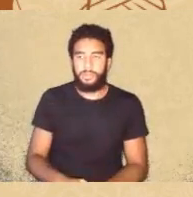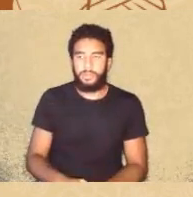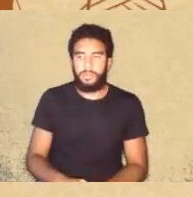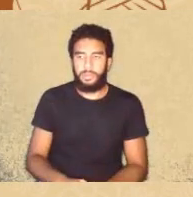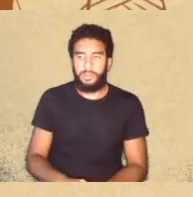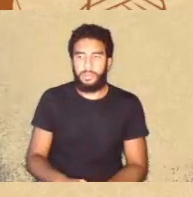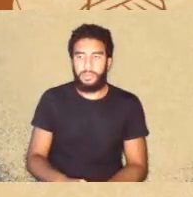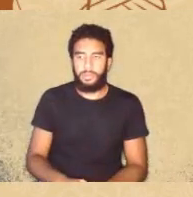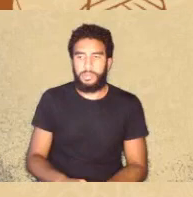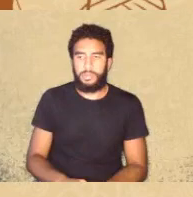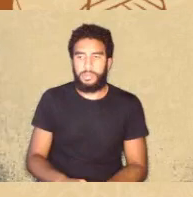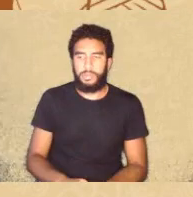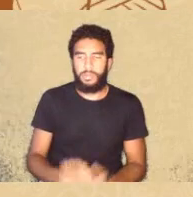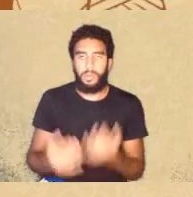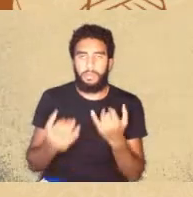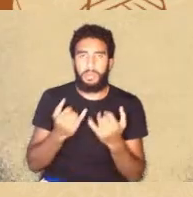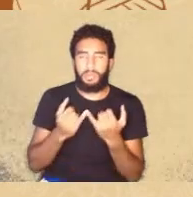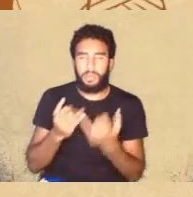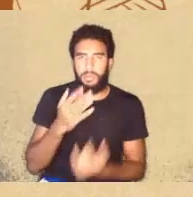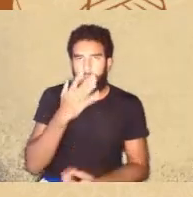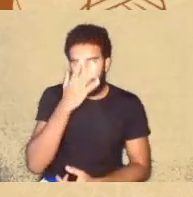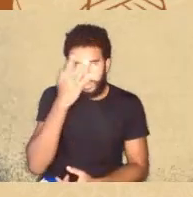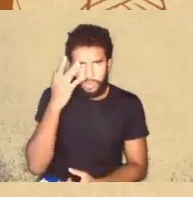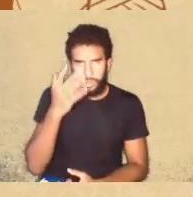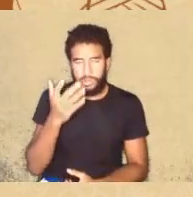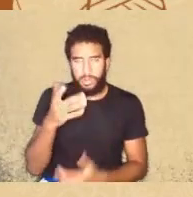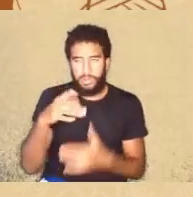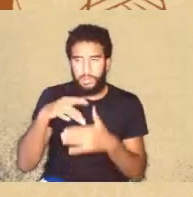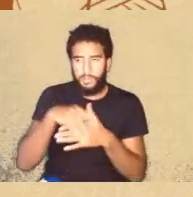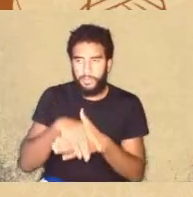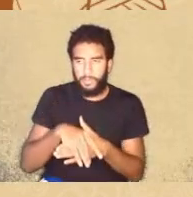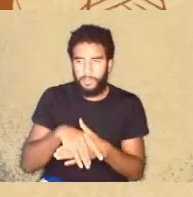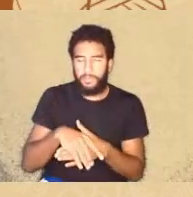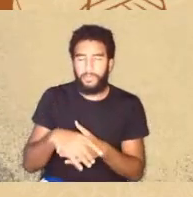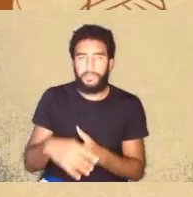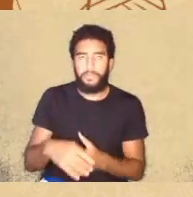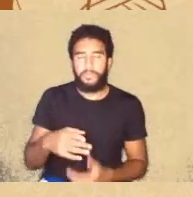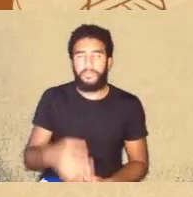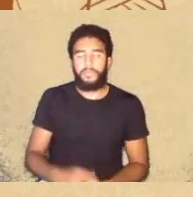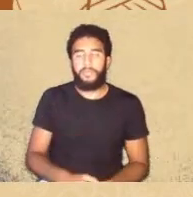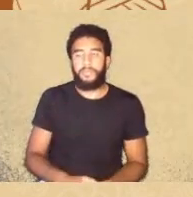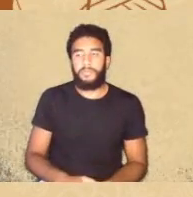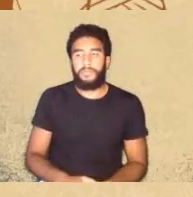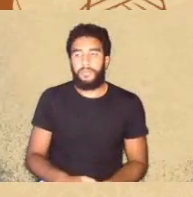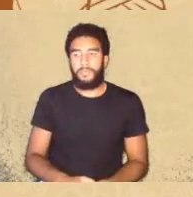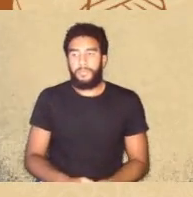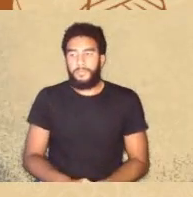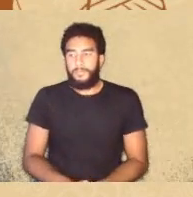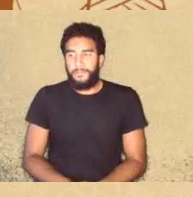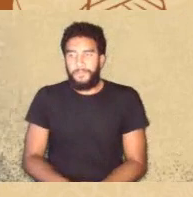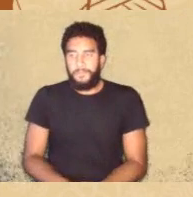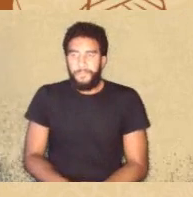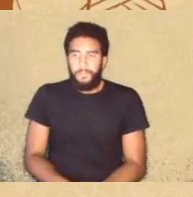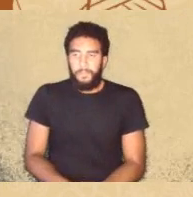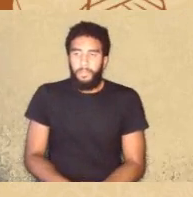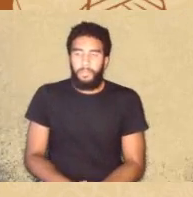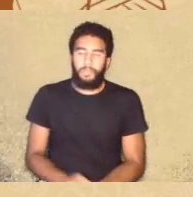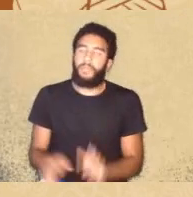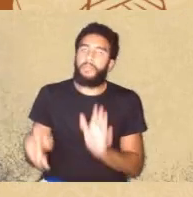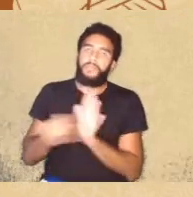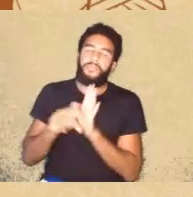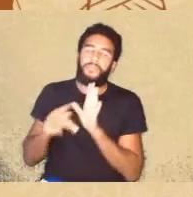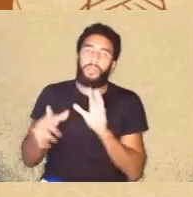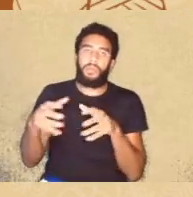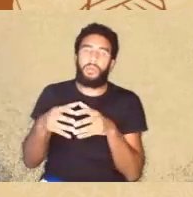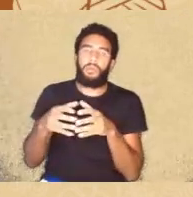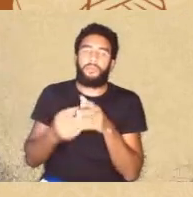né? Não tem doenças sexualmente transmissíveis. E aí os próprios grupos criavam cartilhazinhas